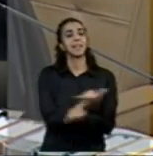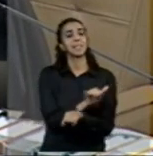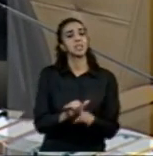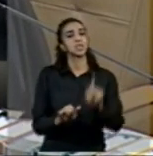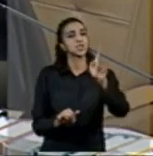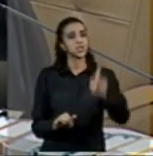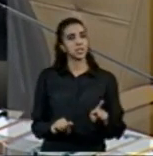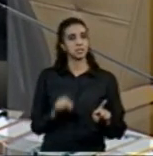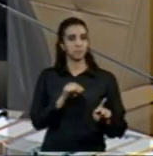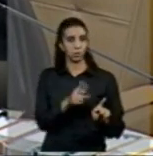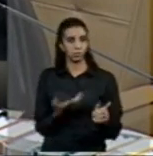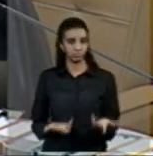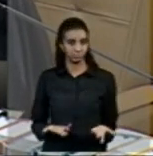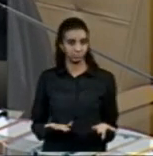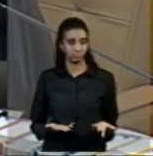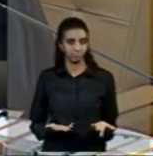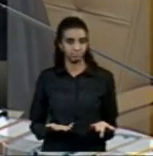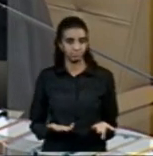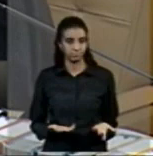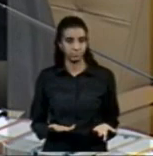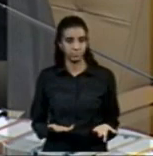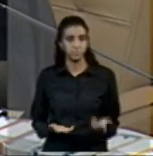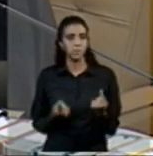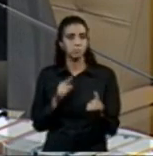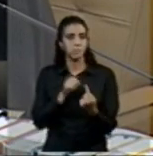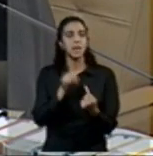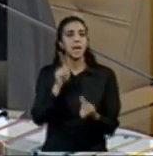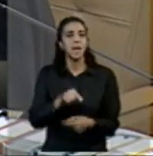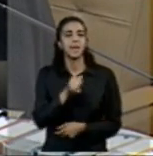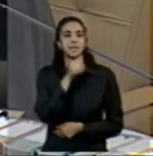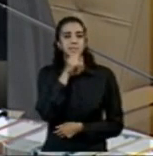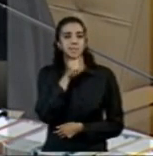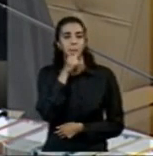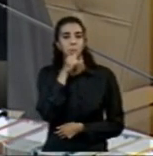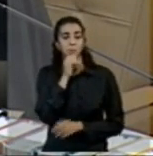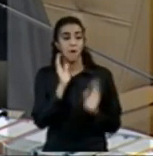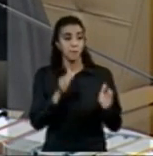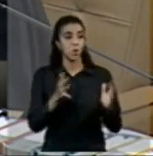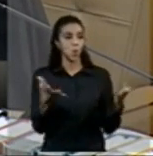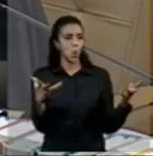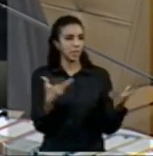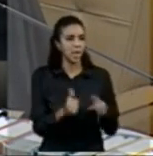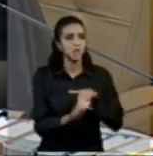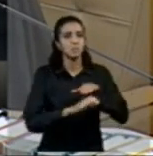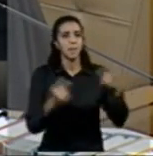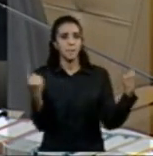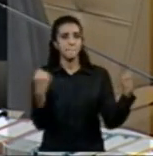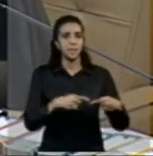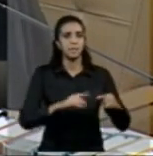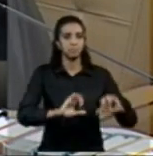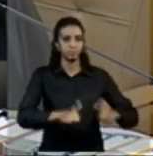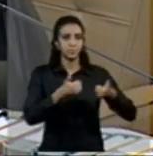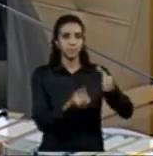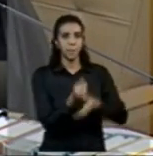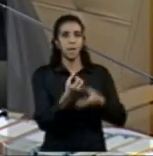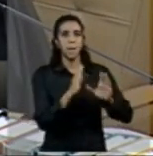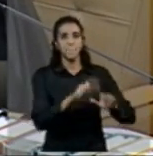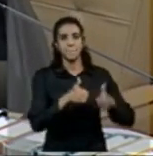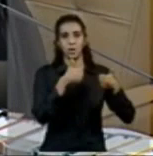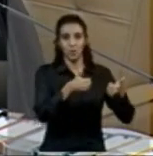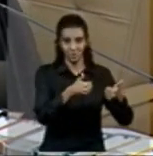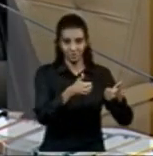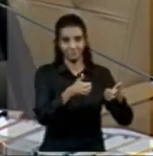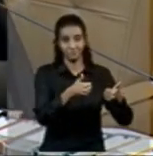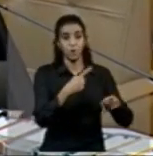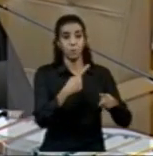gestão que, a um só tempo, busca atender às demandas por qualidade, competitividade e produtividade, o fazendo por meio